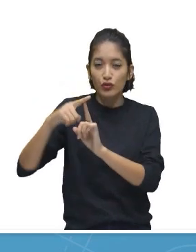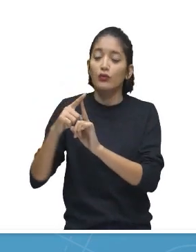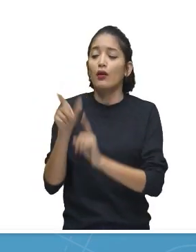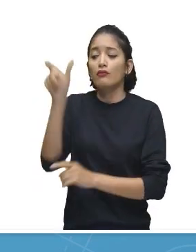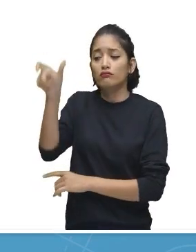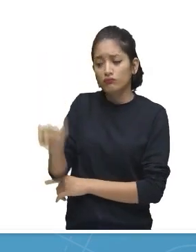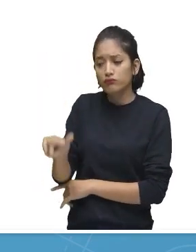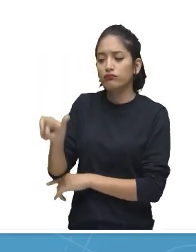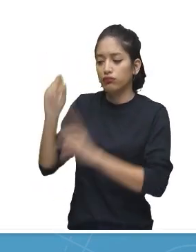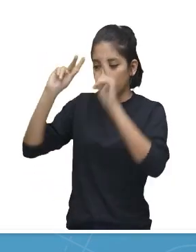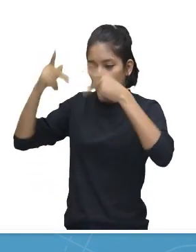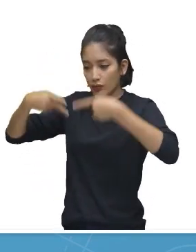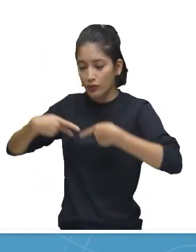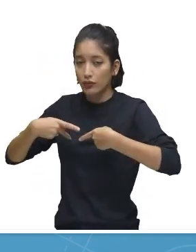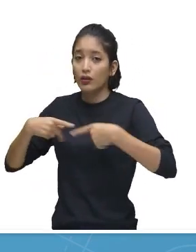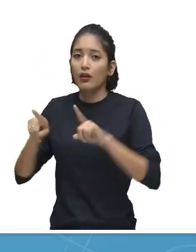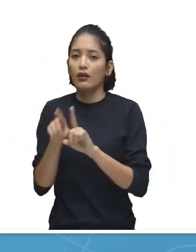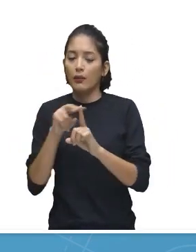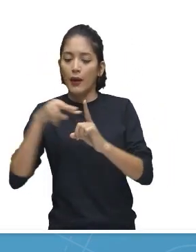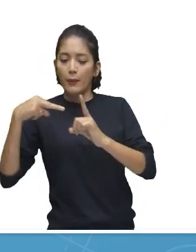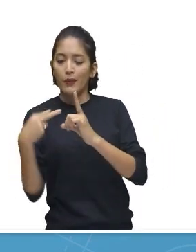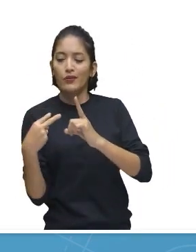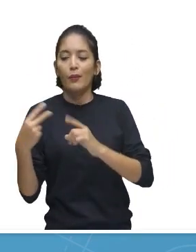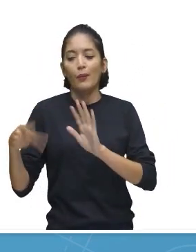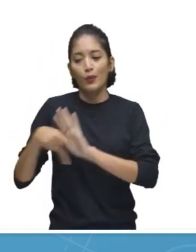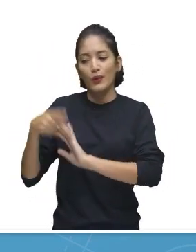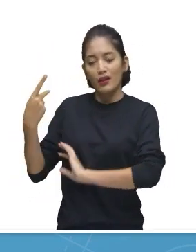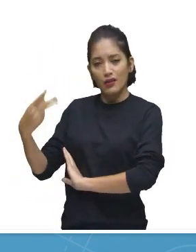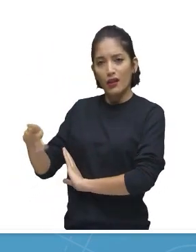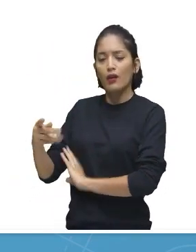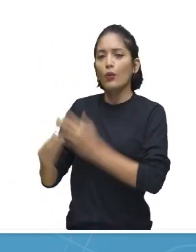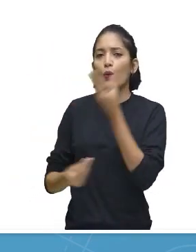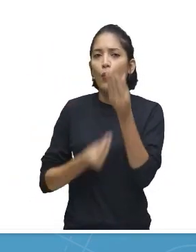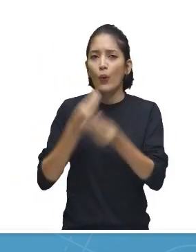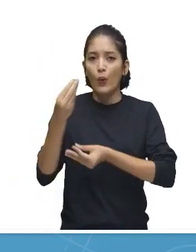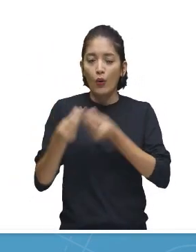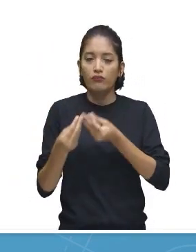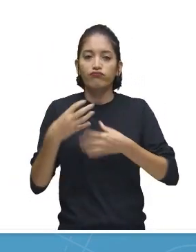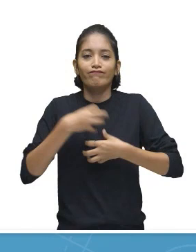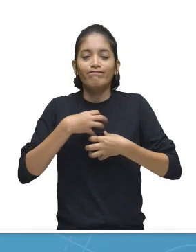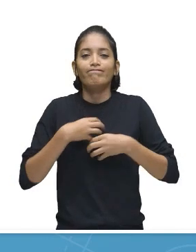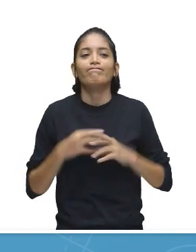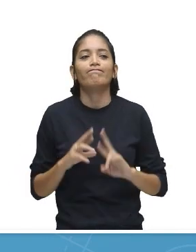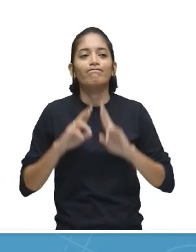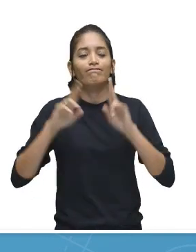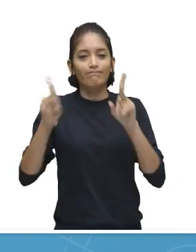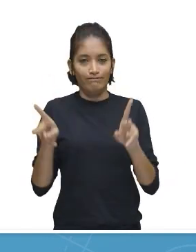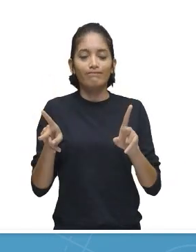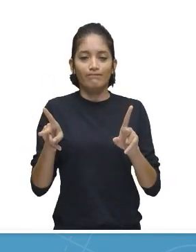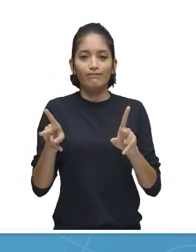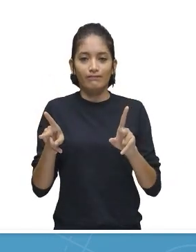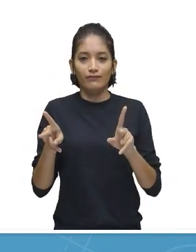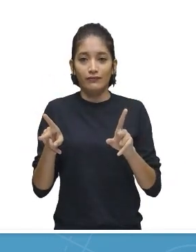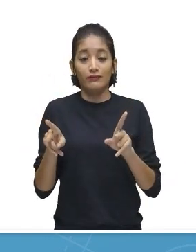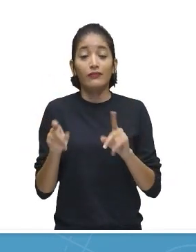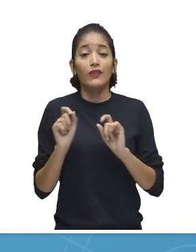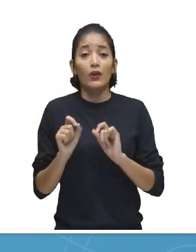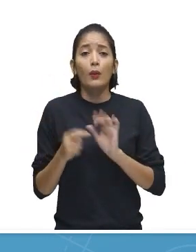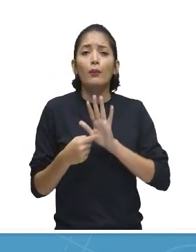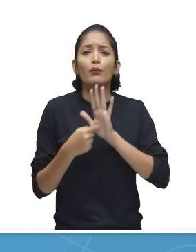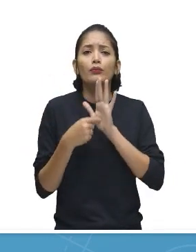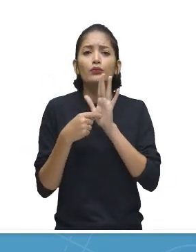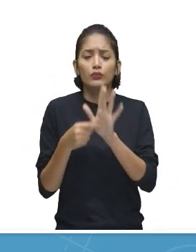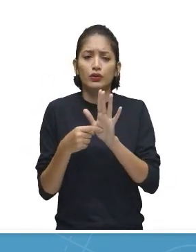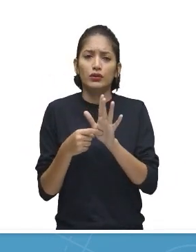humanas e a perspectiva dele era de uma maneira diferente. Ele dava mais volumes